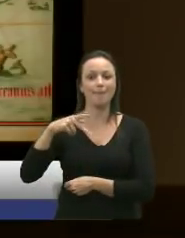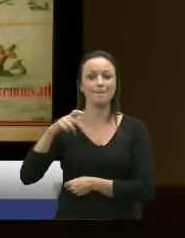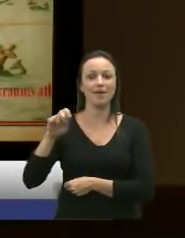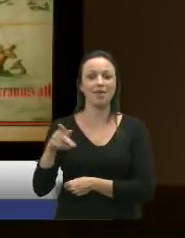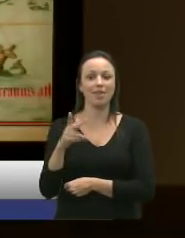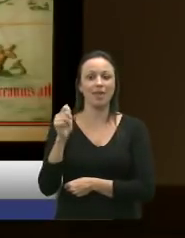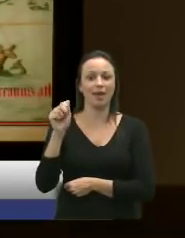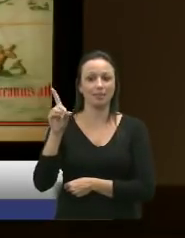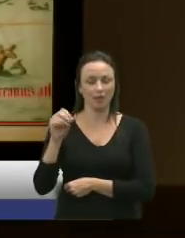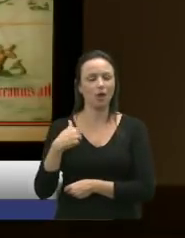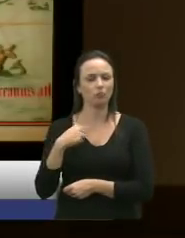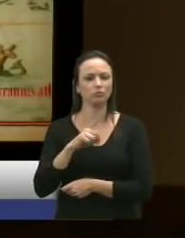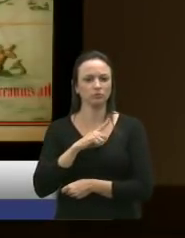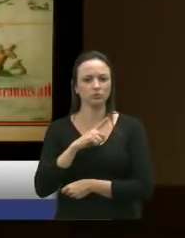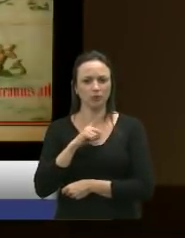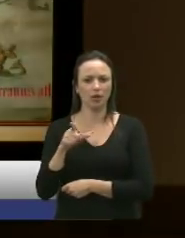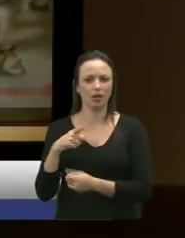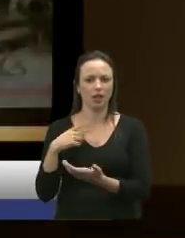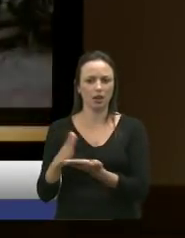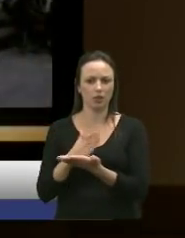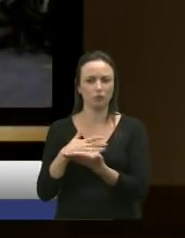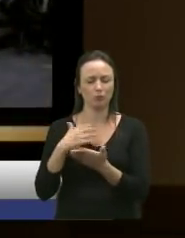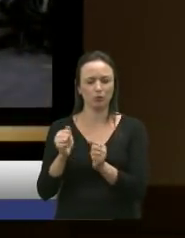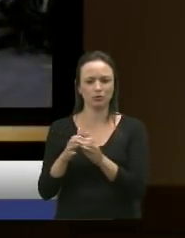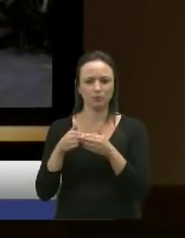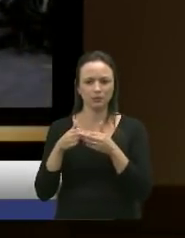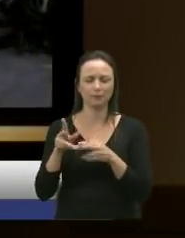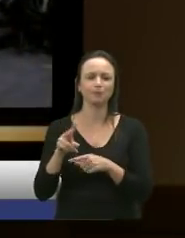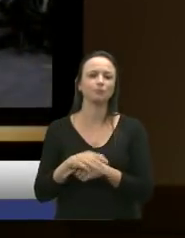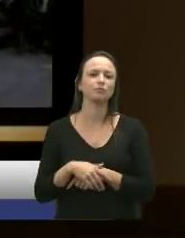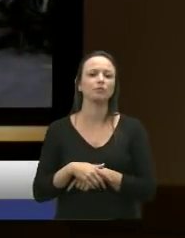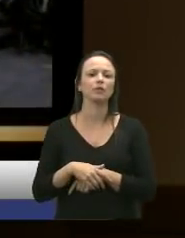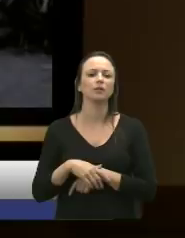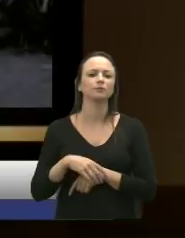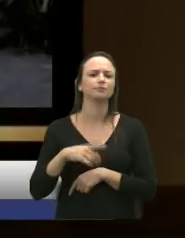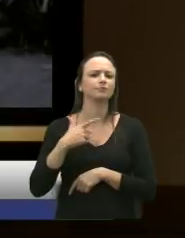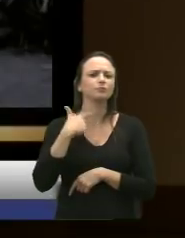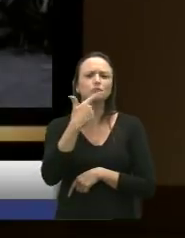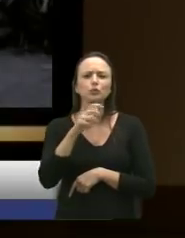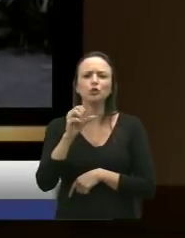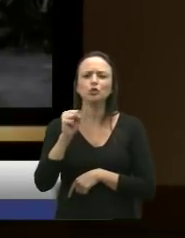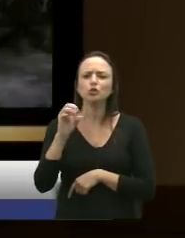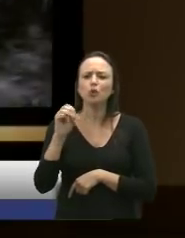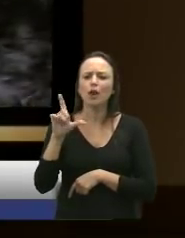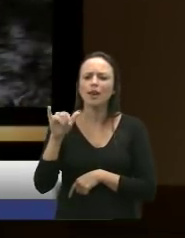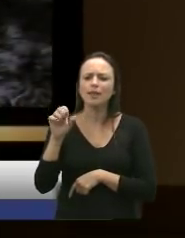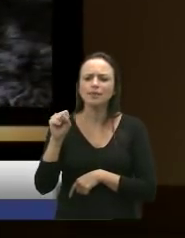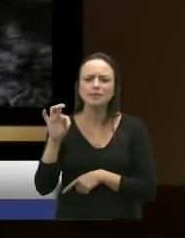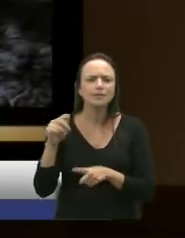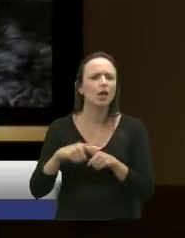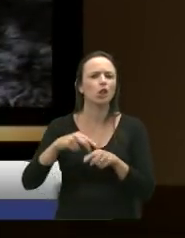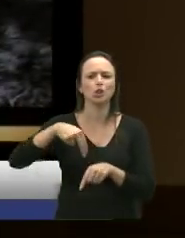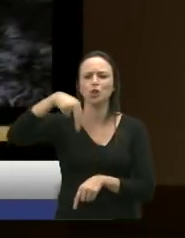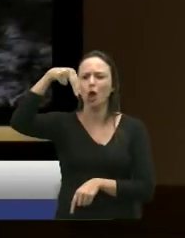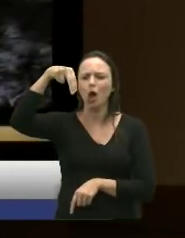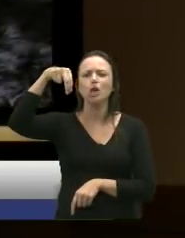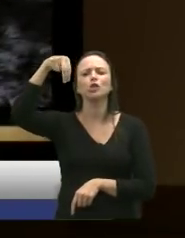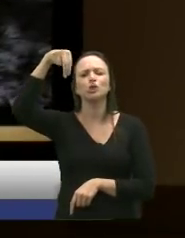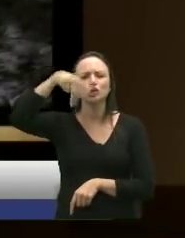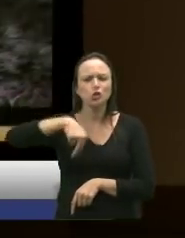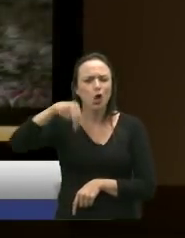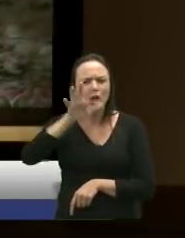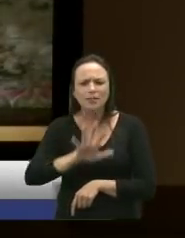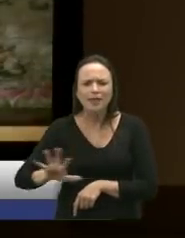quem quiser eu empresto. Sulistas vieram contra nós, norte e nordeste contra nós,